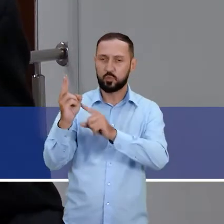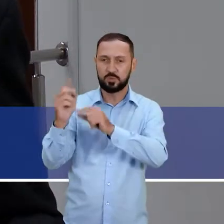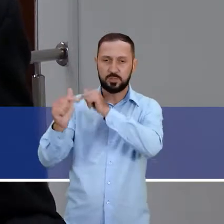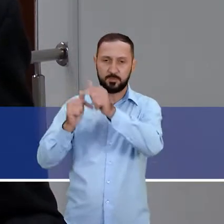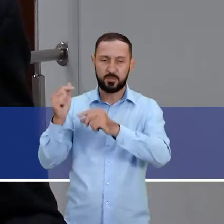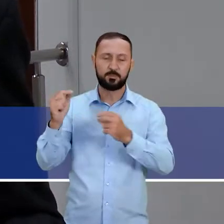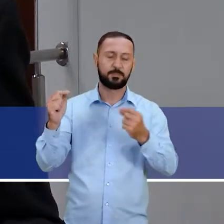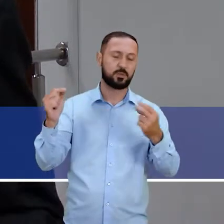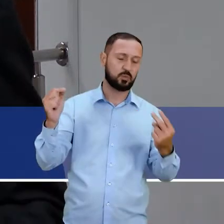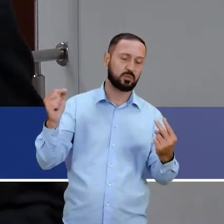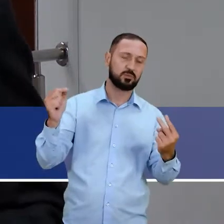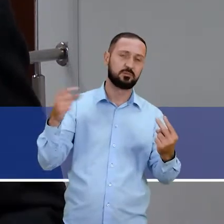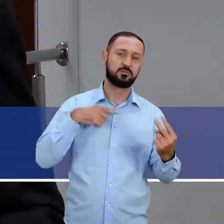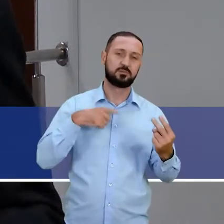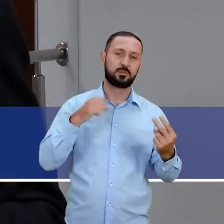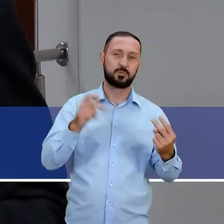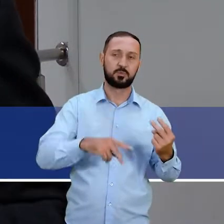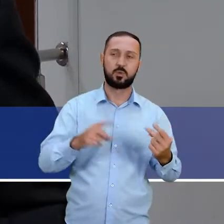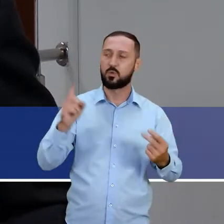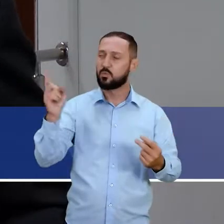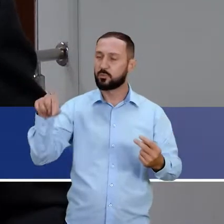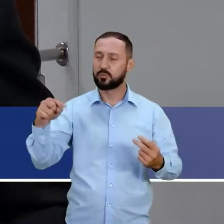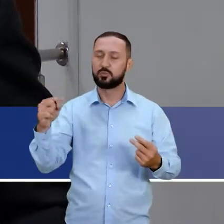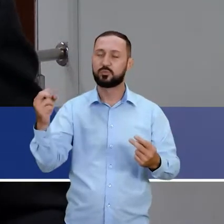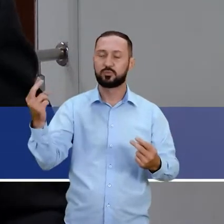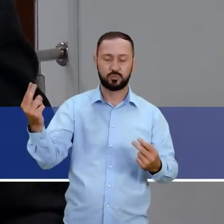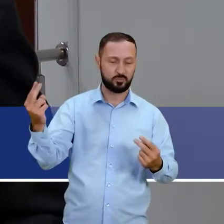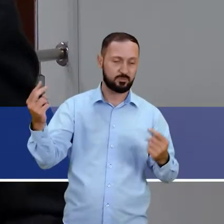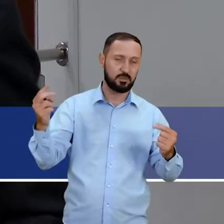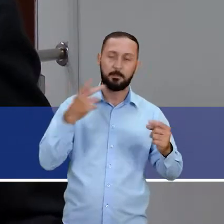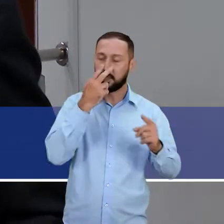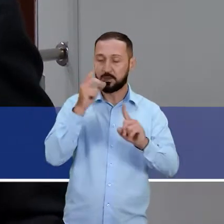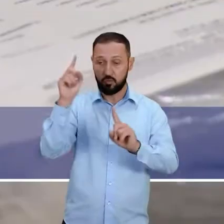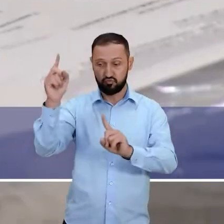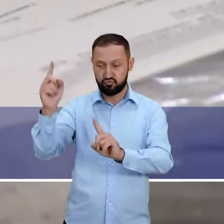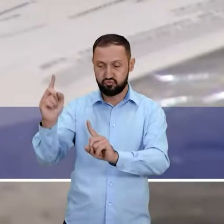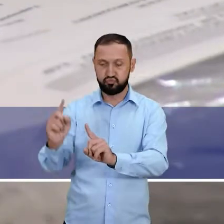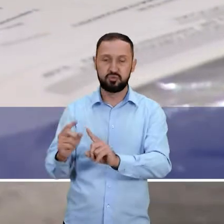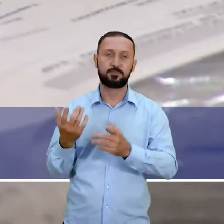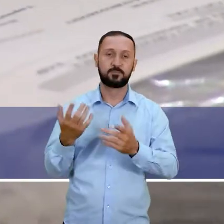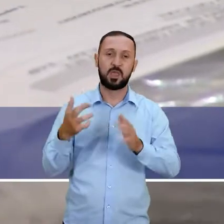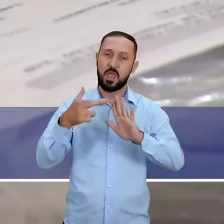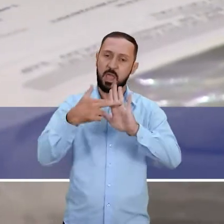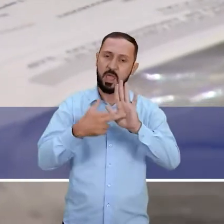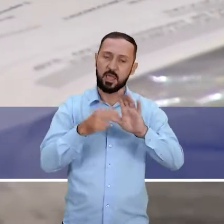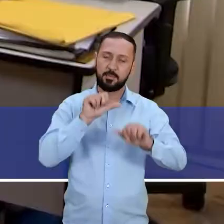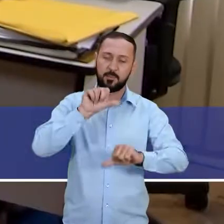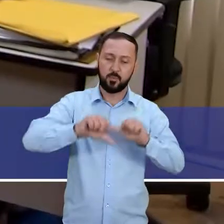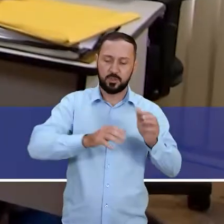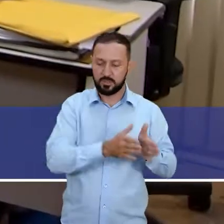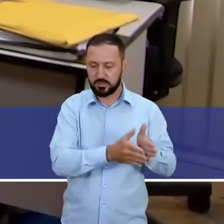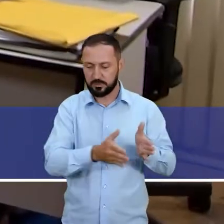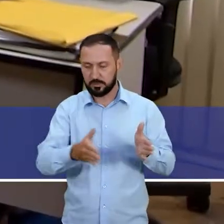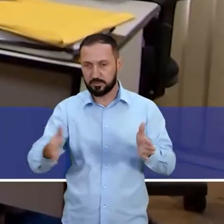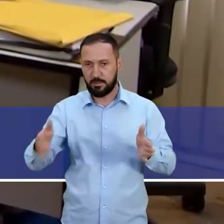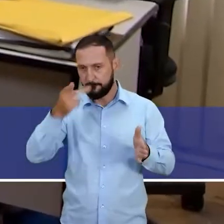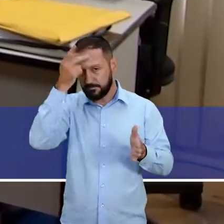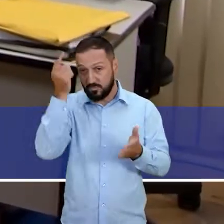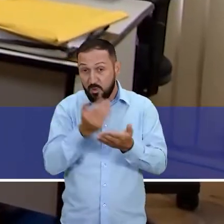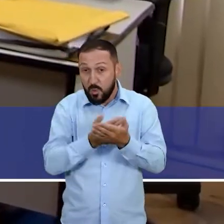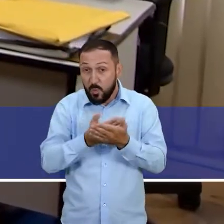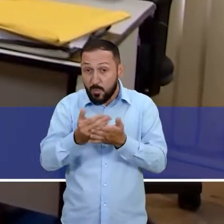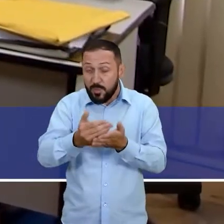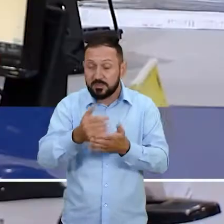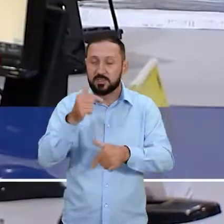para cada aposentado. Hoje, ela é de 1,2 e há tendência de queda. Regras de transição foram criadas para os servidores que ingressarem